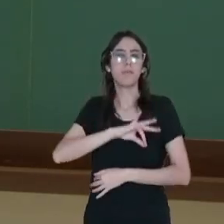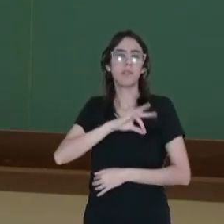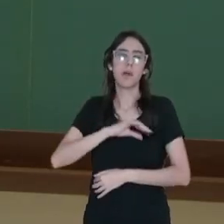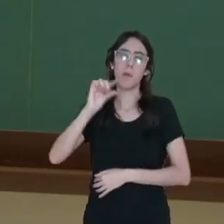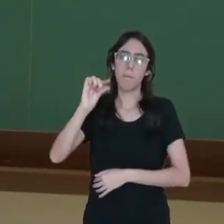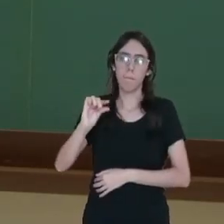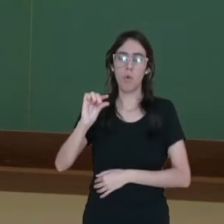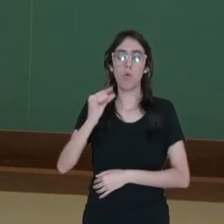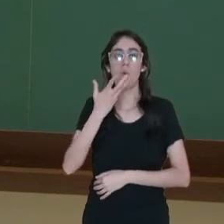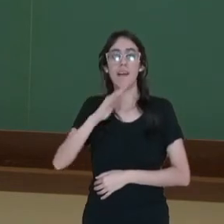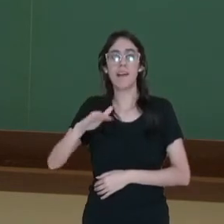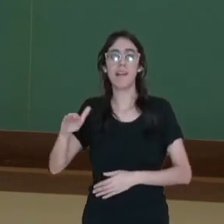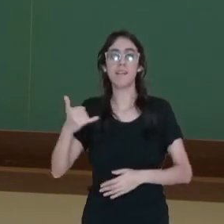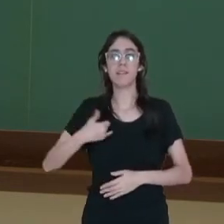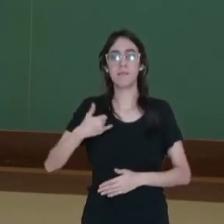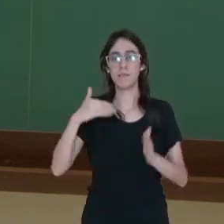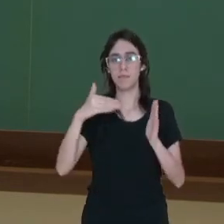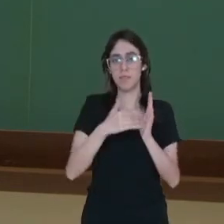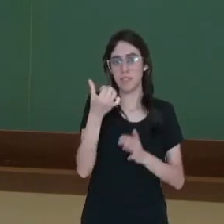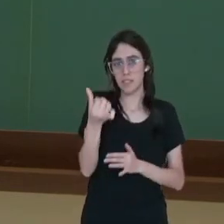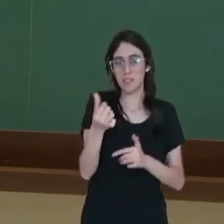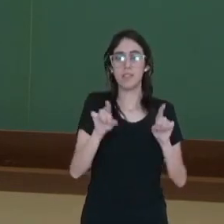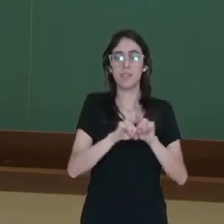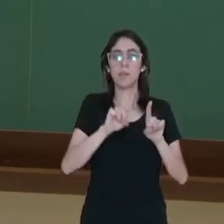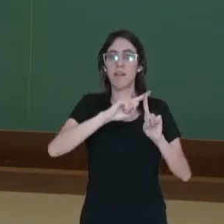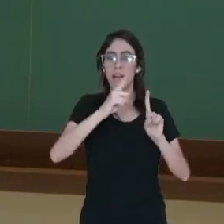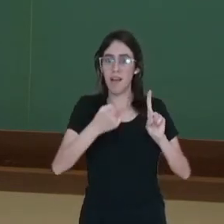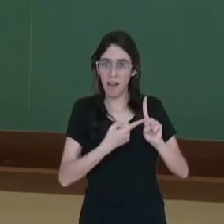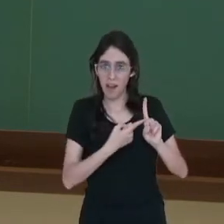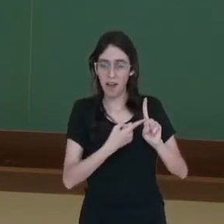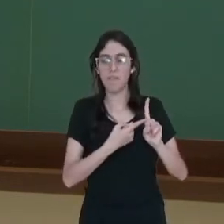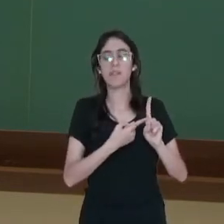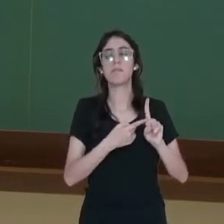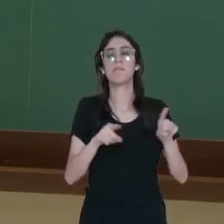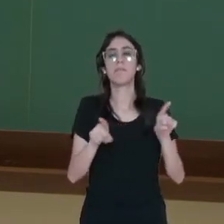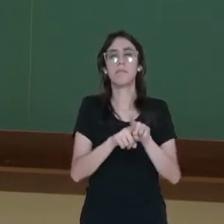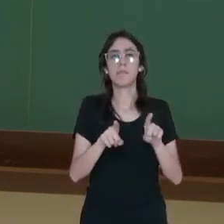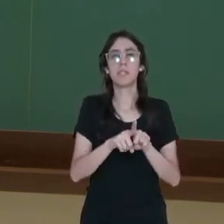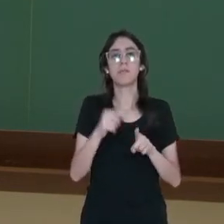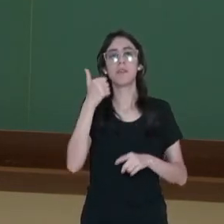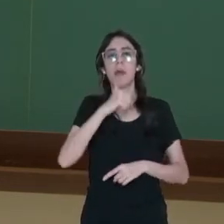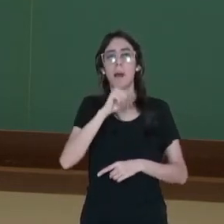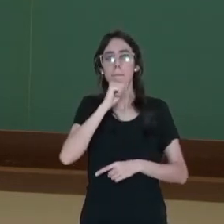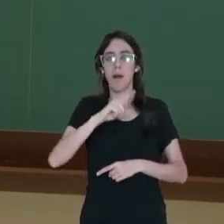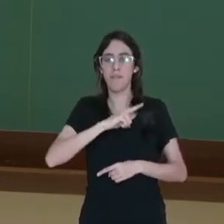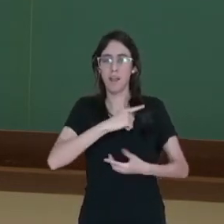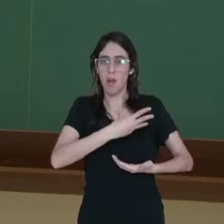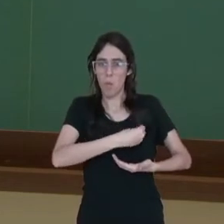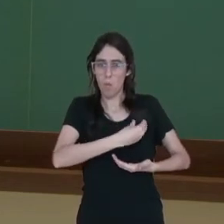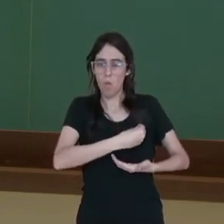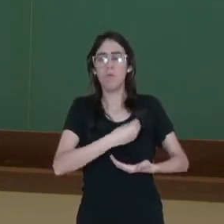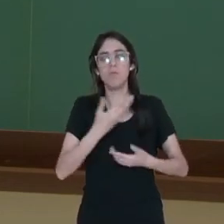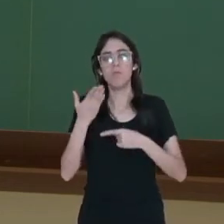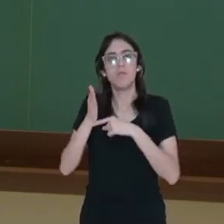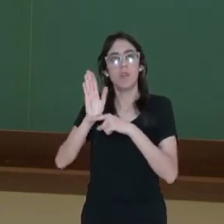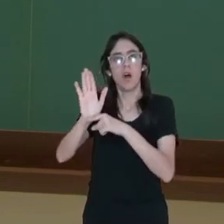crianças de até 6 anos, gestantes e mães que estavam amamentando, então uma ajuda